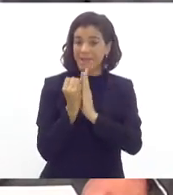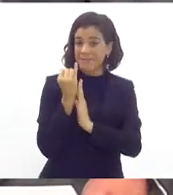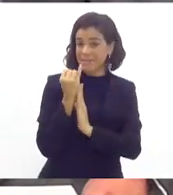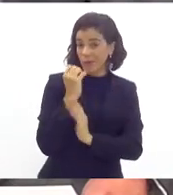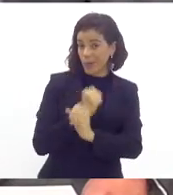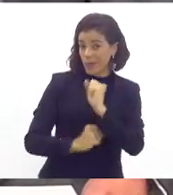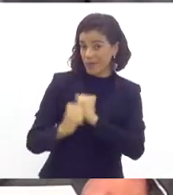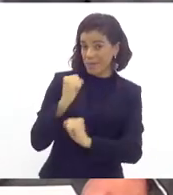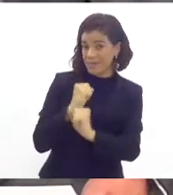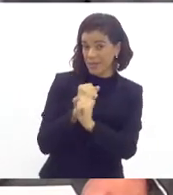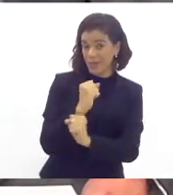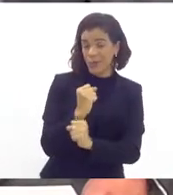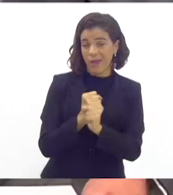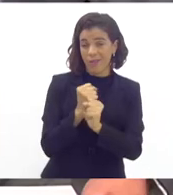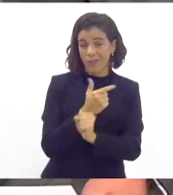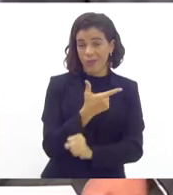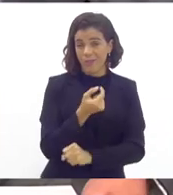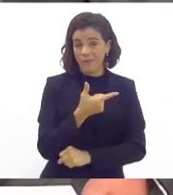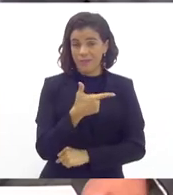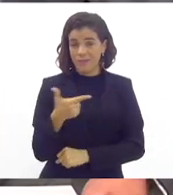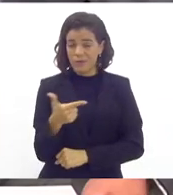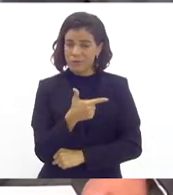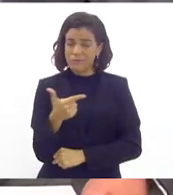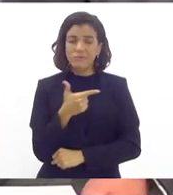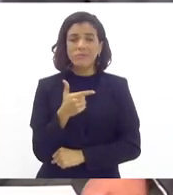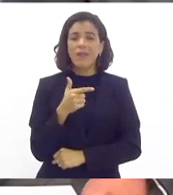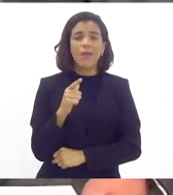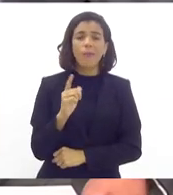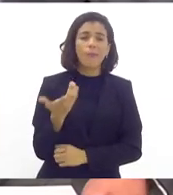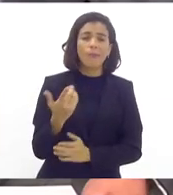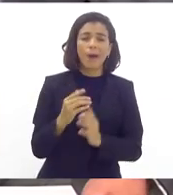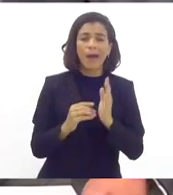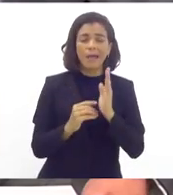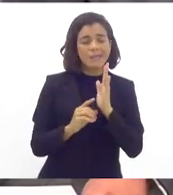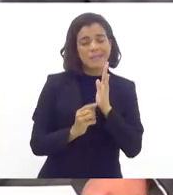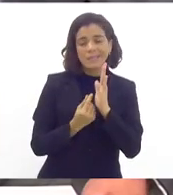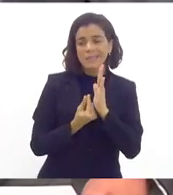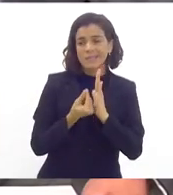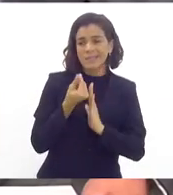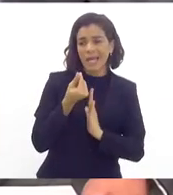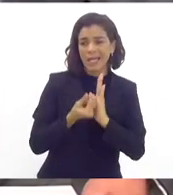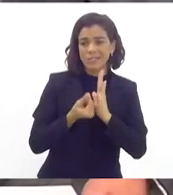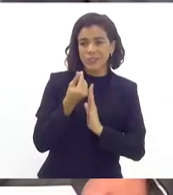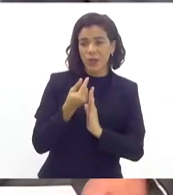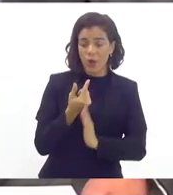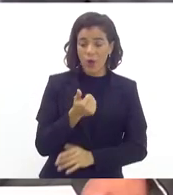de 22, nós estaremos com uma taxa Selic de